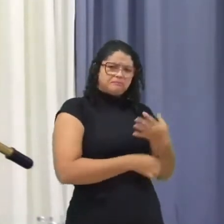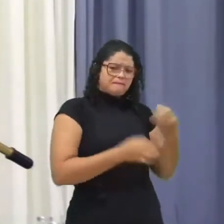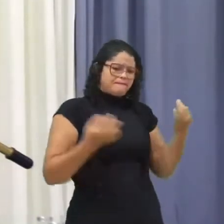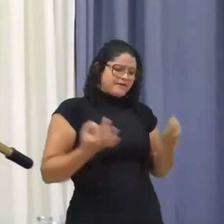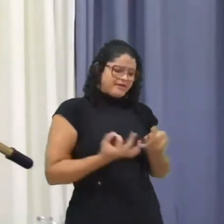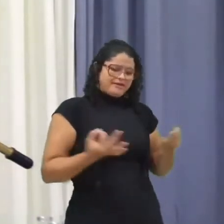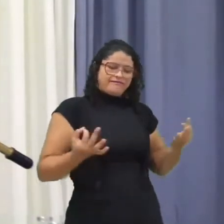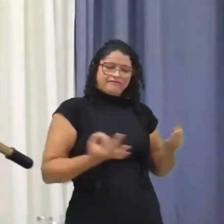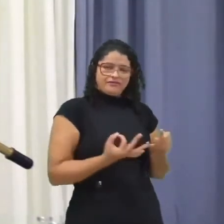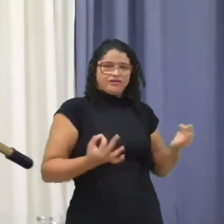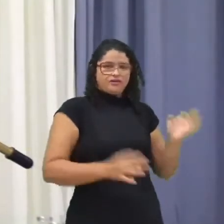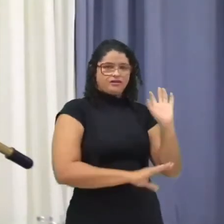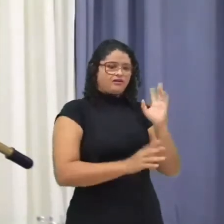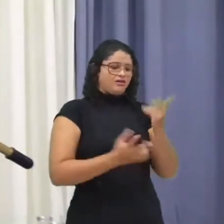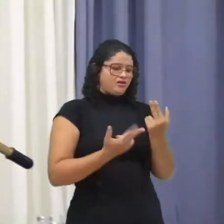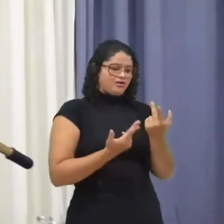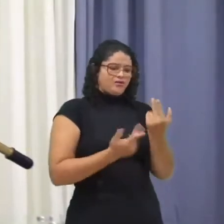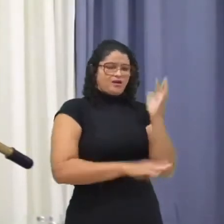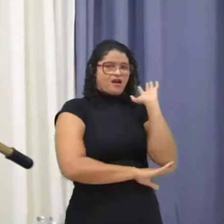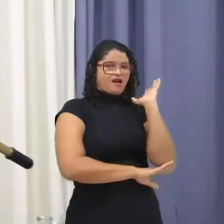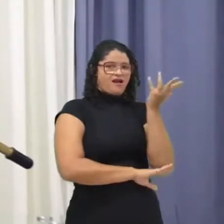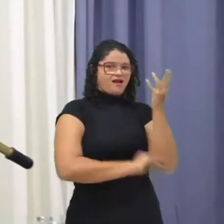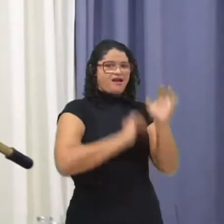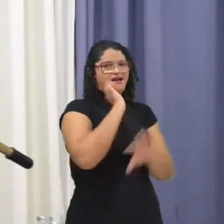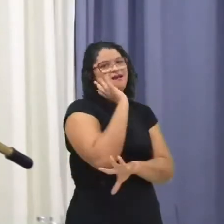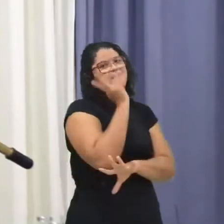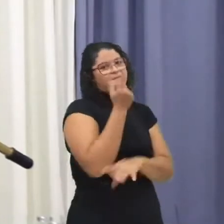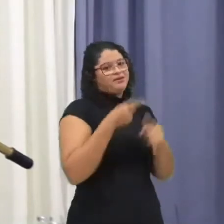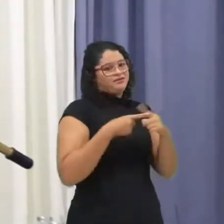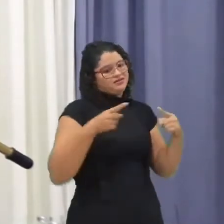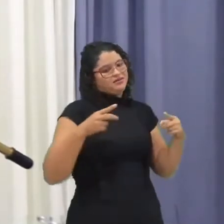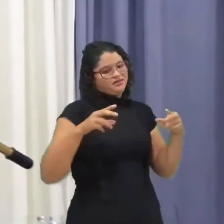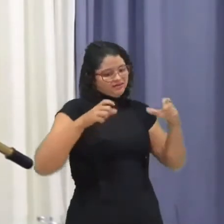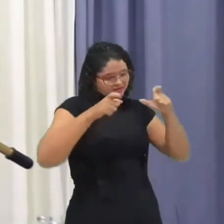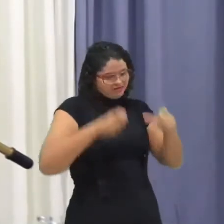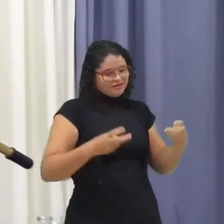um paraíso, aquele lugar era uma prisão.